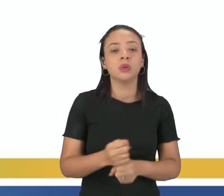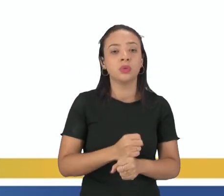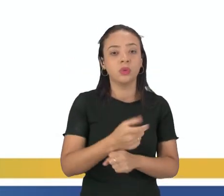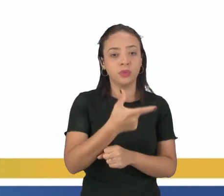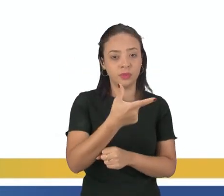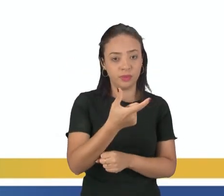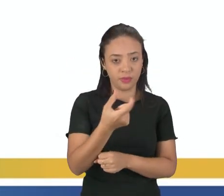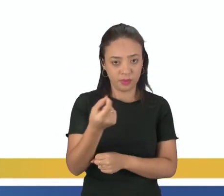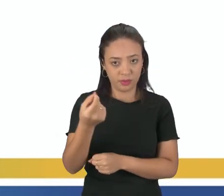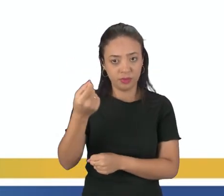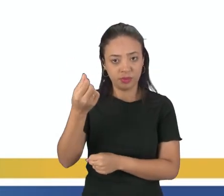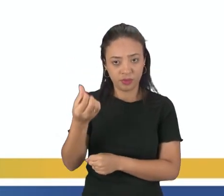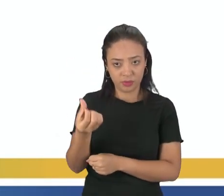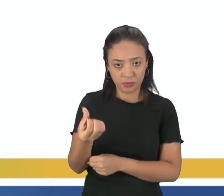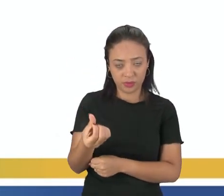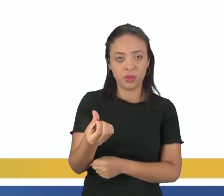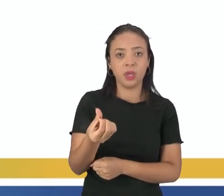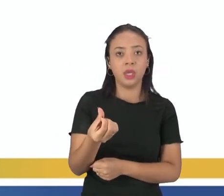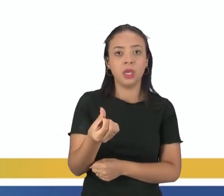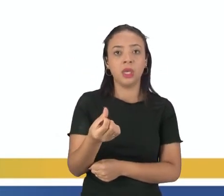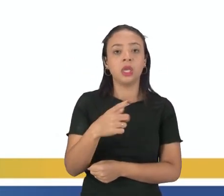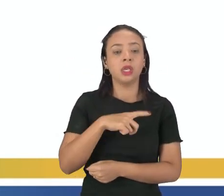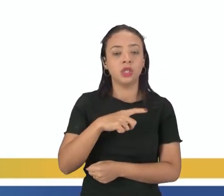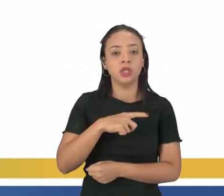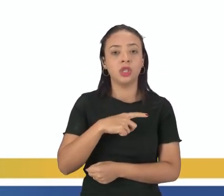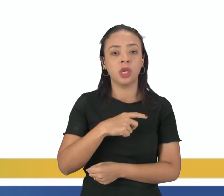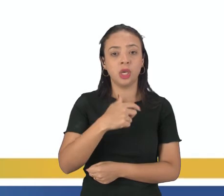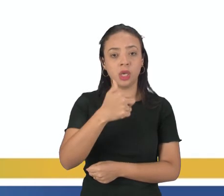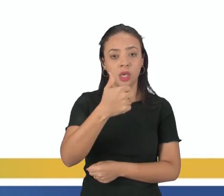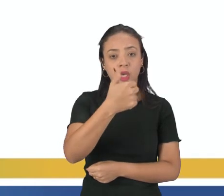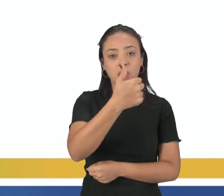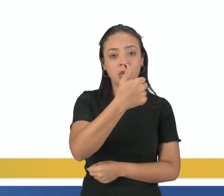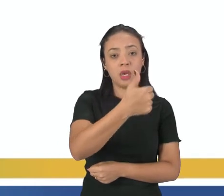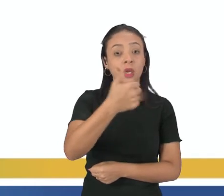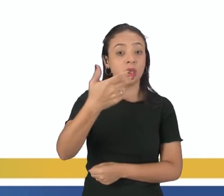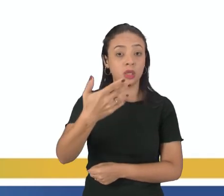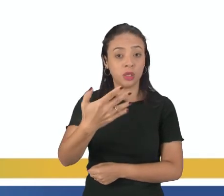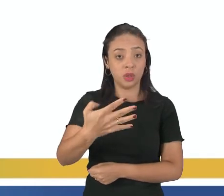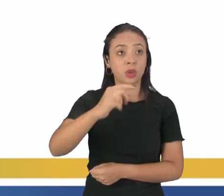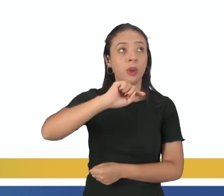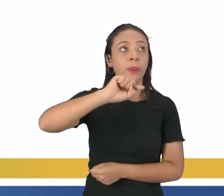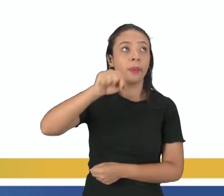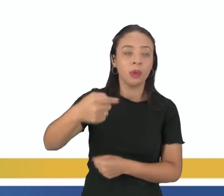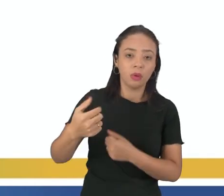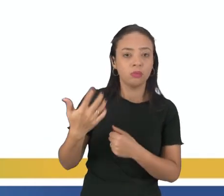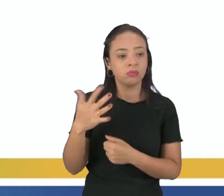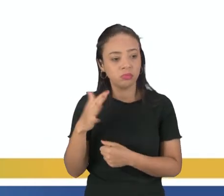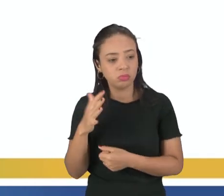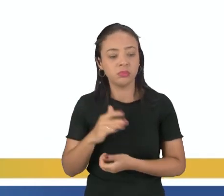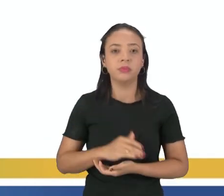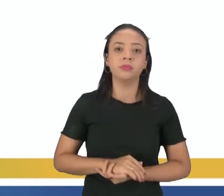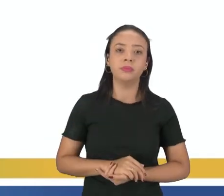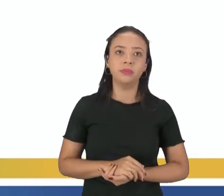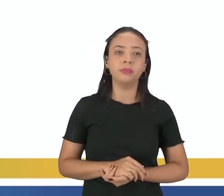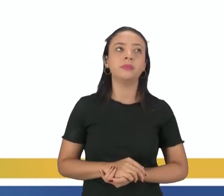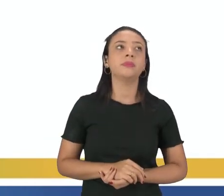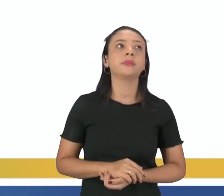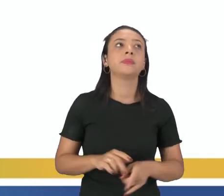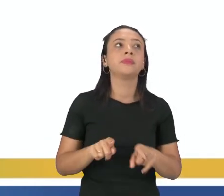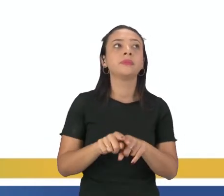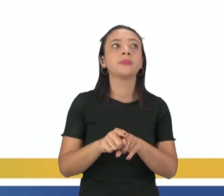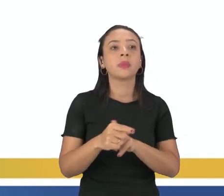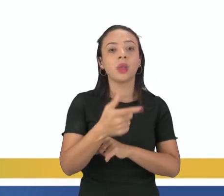2006 foi 14 mil em quilômetros quadrados, 14 mil aproximadamente, né?